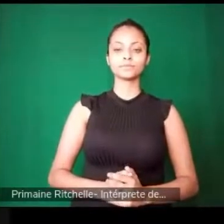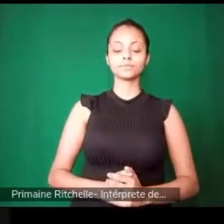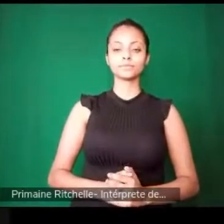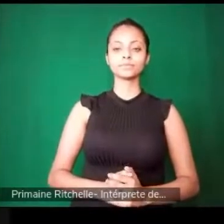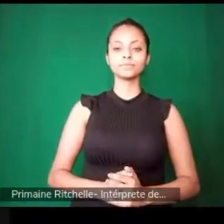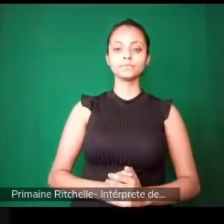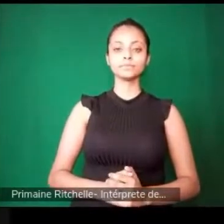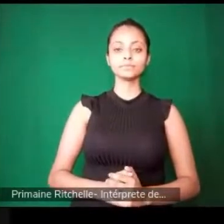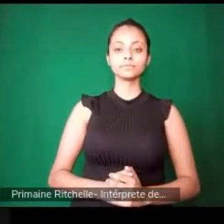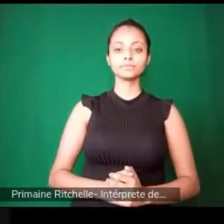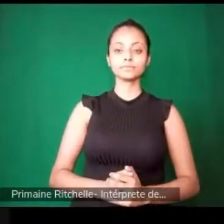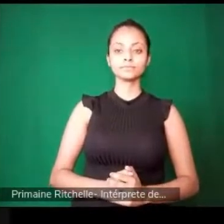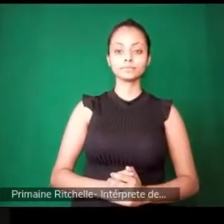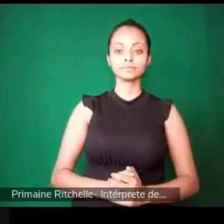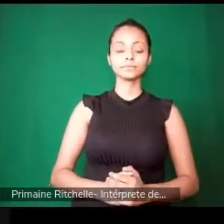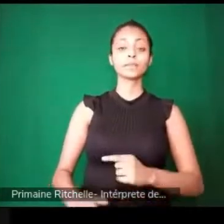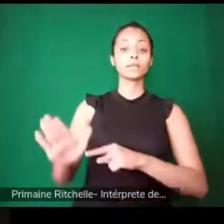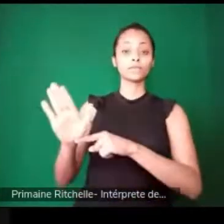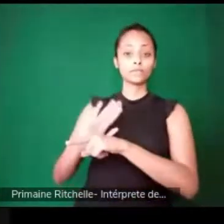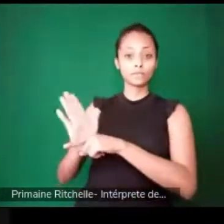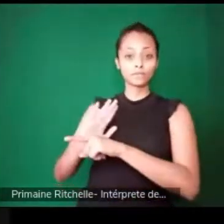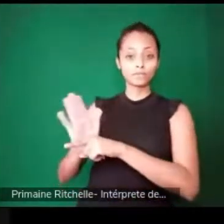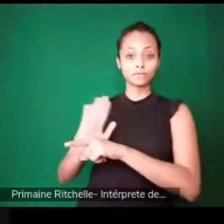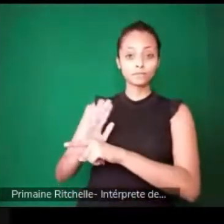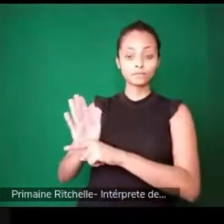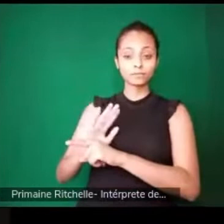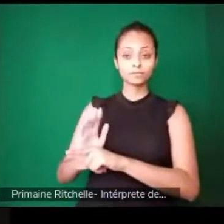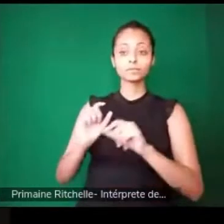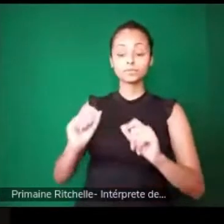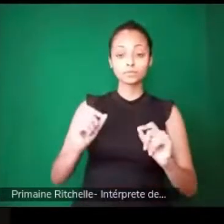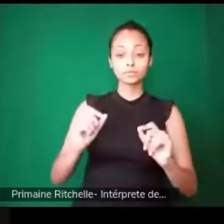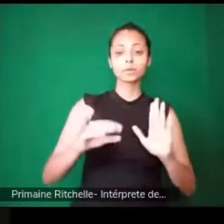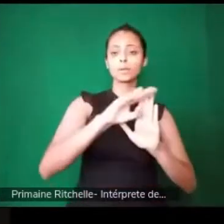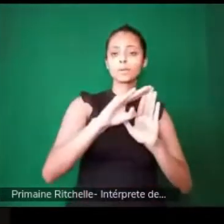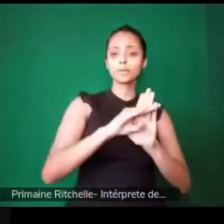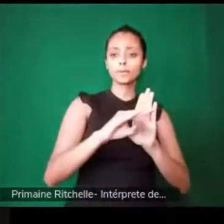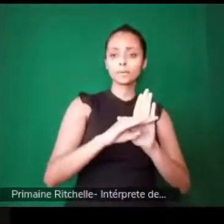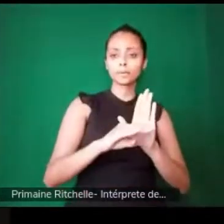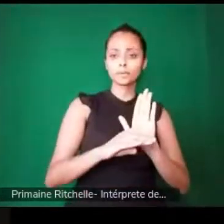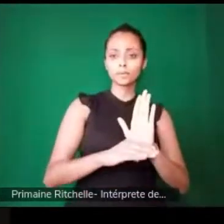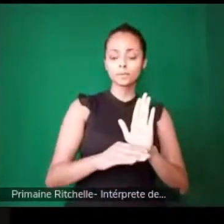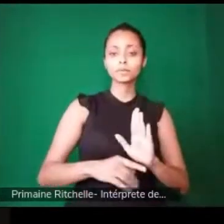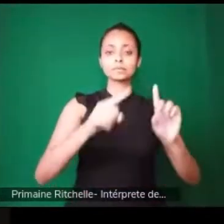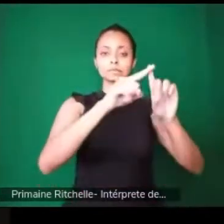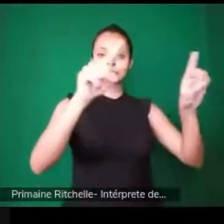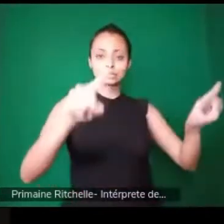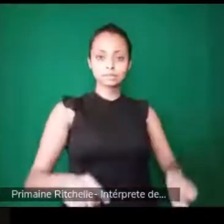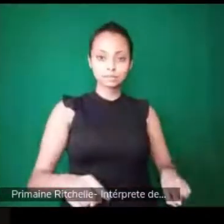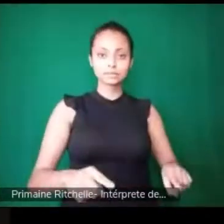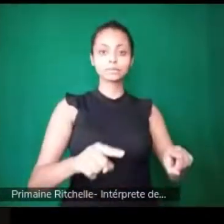Esse vídeo, pessoal, ele tem o intuito de trazer alguns protocolos, né, de retorno para os servidores e servidoras do campus,